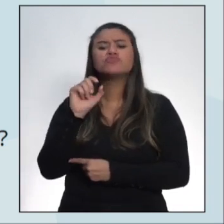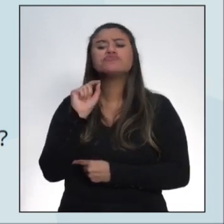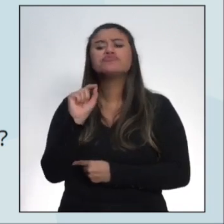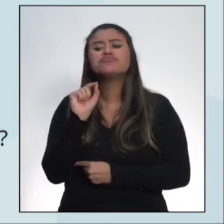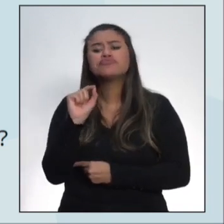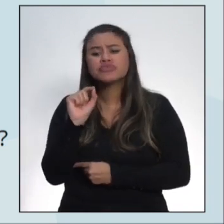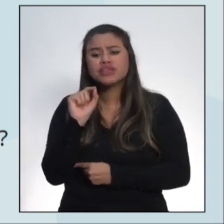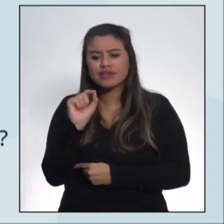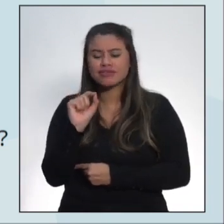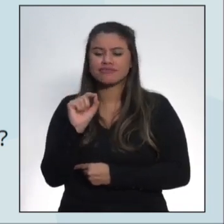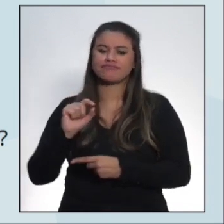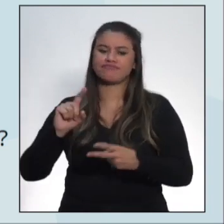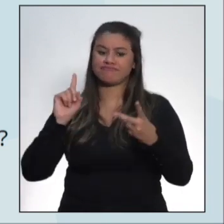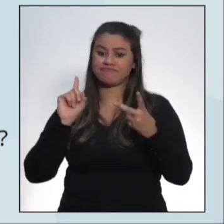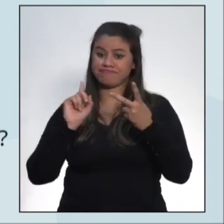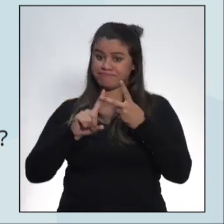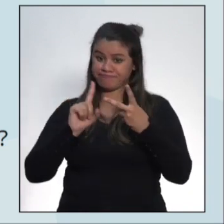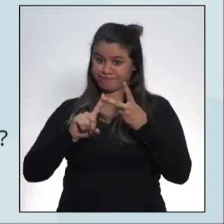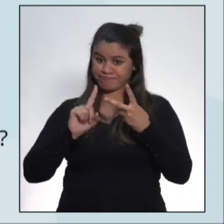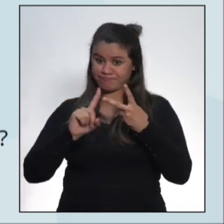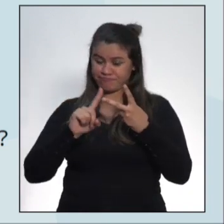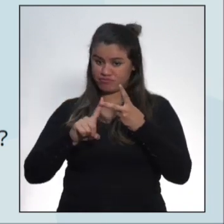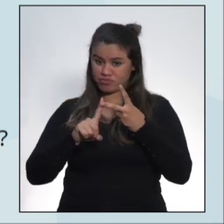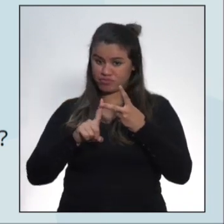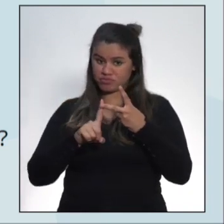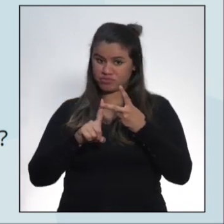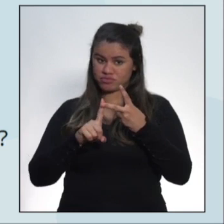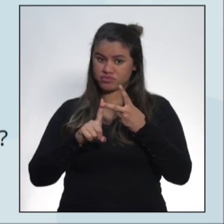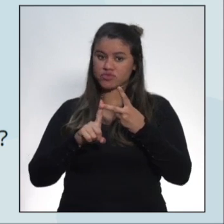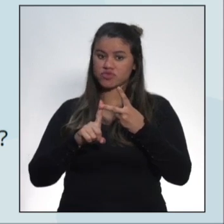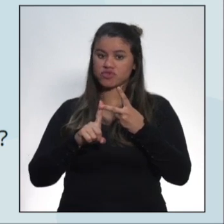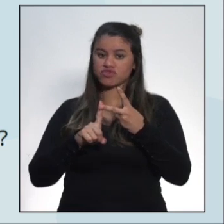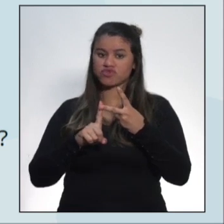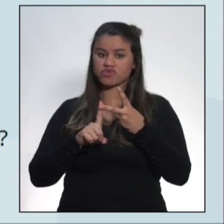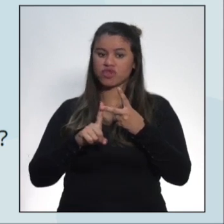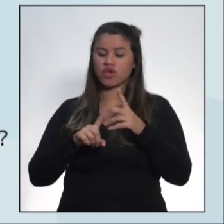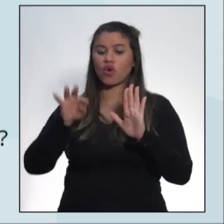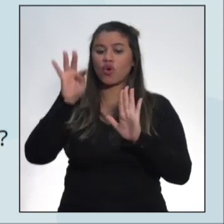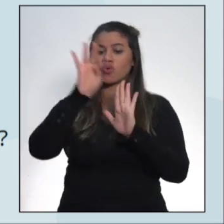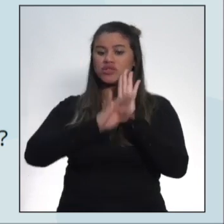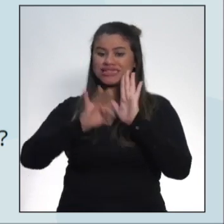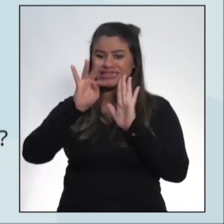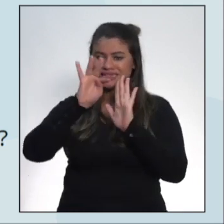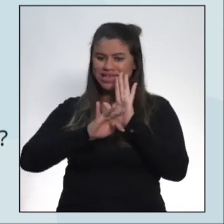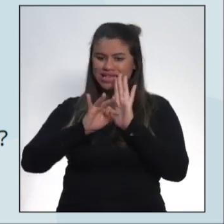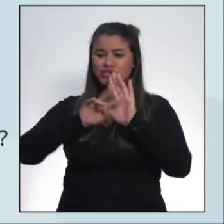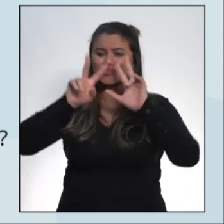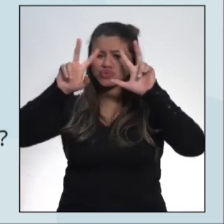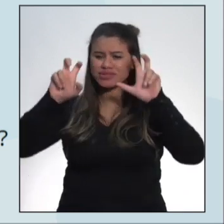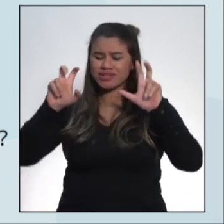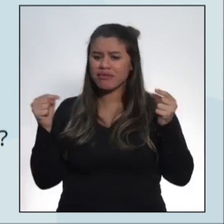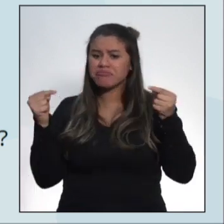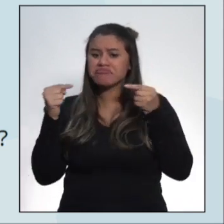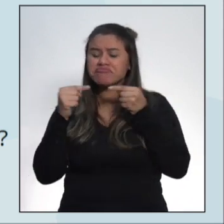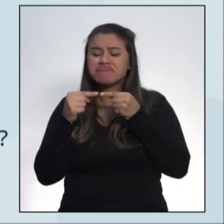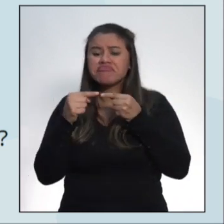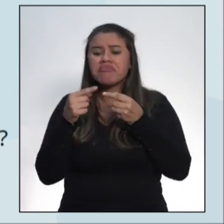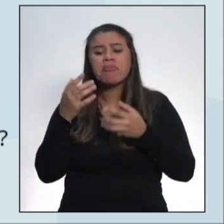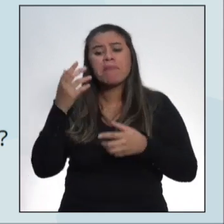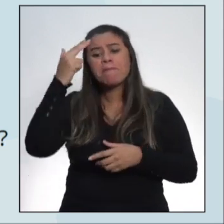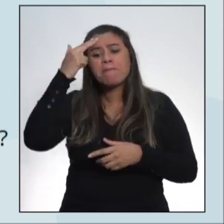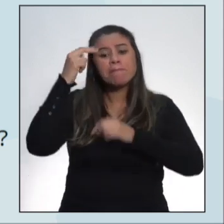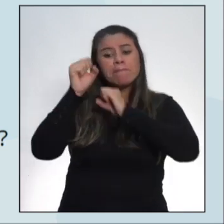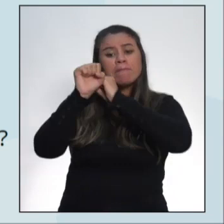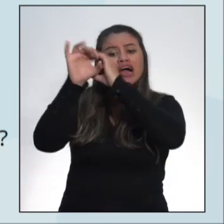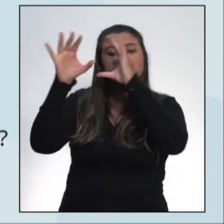chat e responda. 2. O que você espera encontrar em um texto com esse título, com o título O